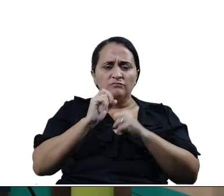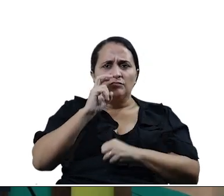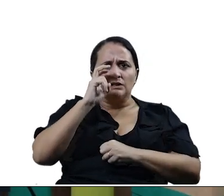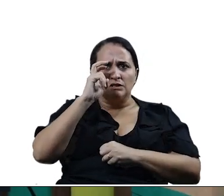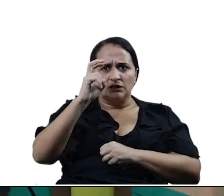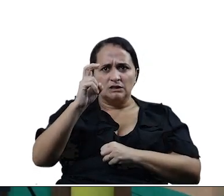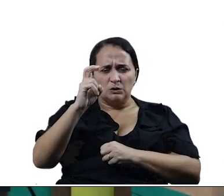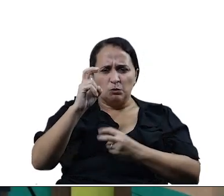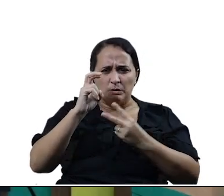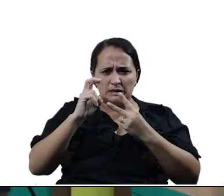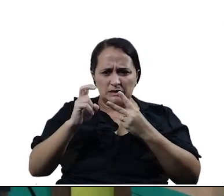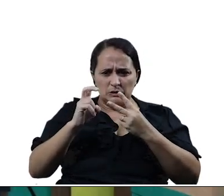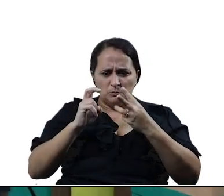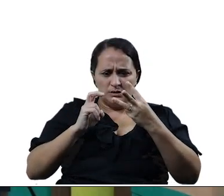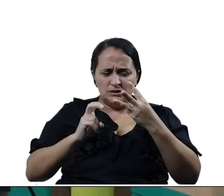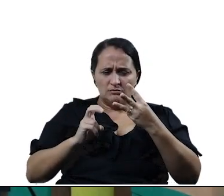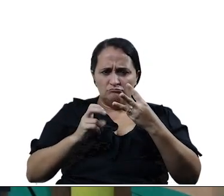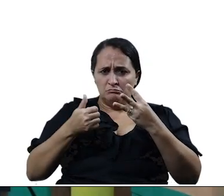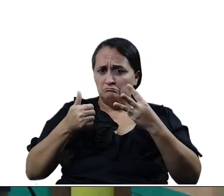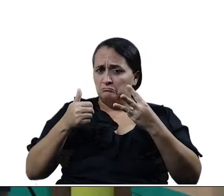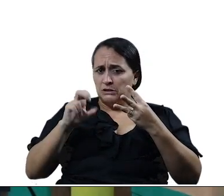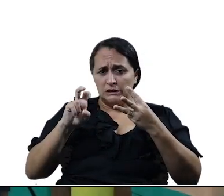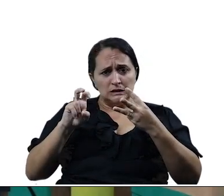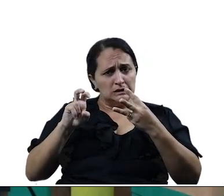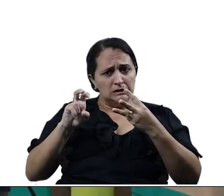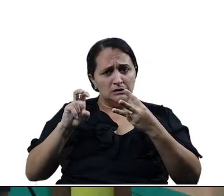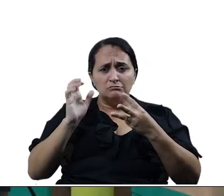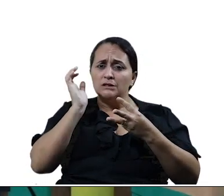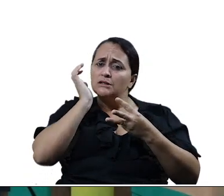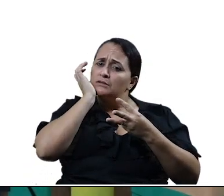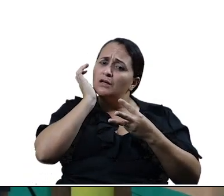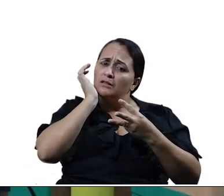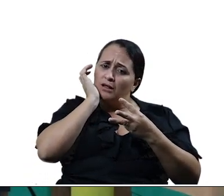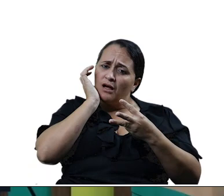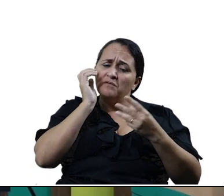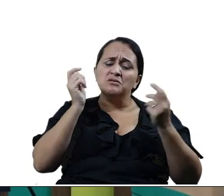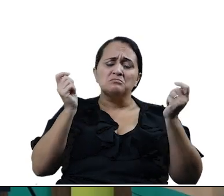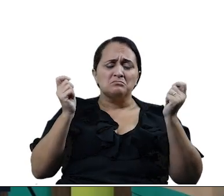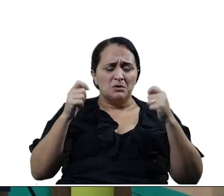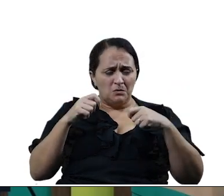mais 5, 15. Que eu tenho 15 centavos.